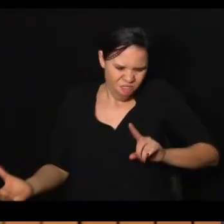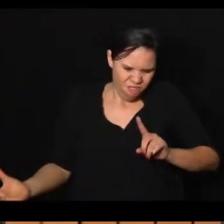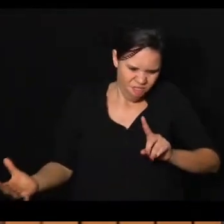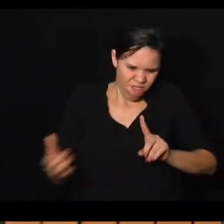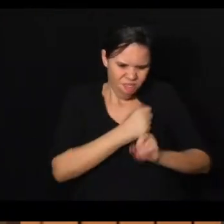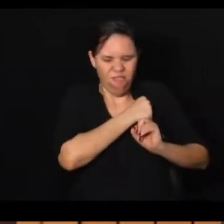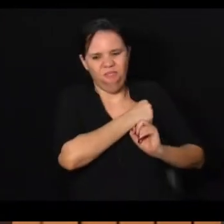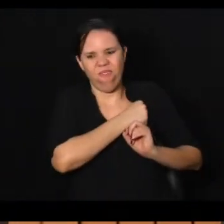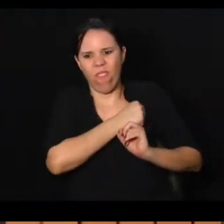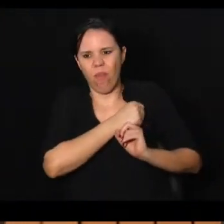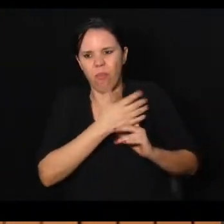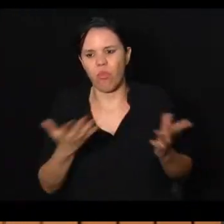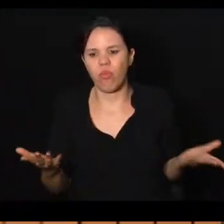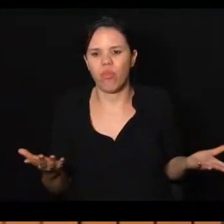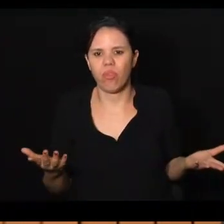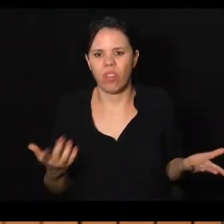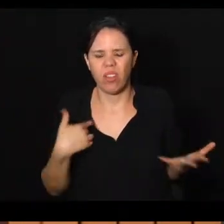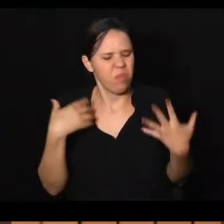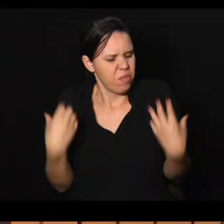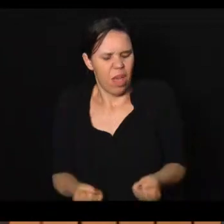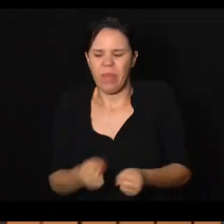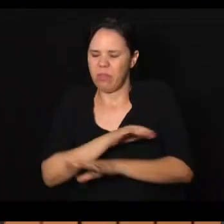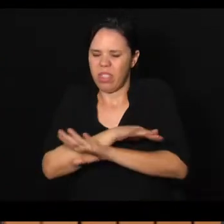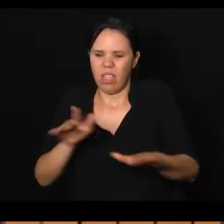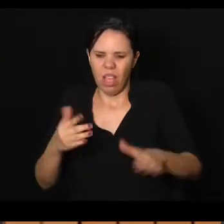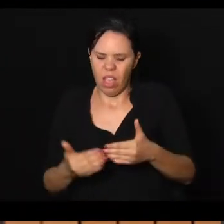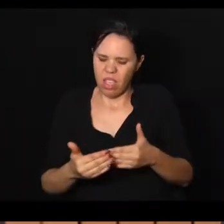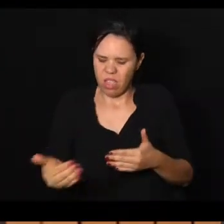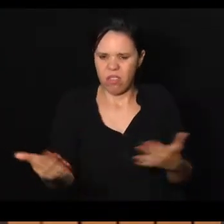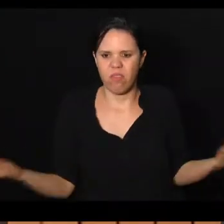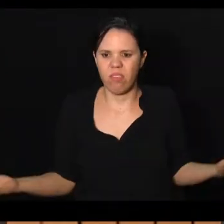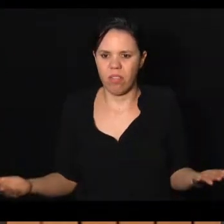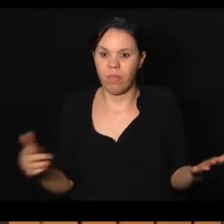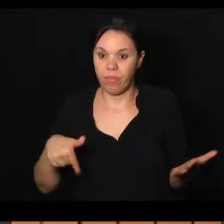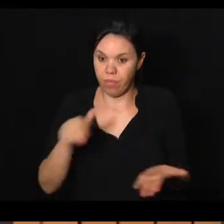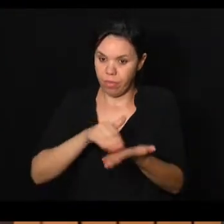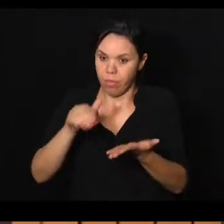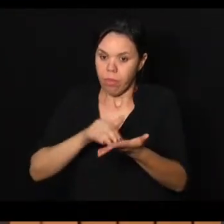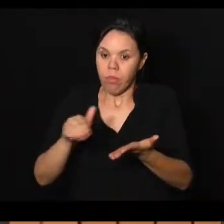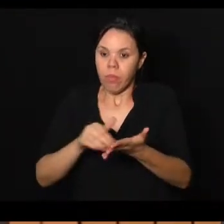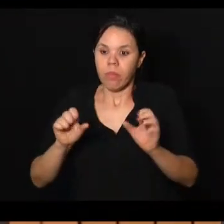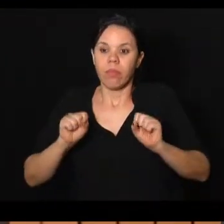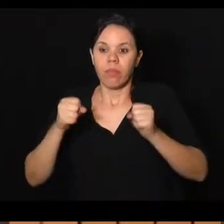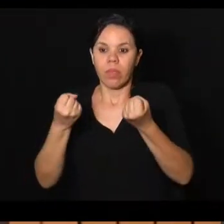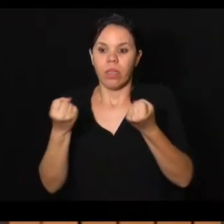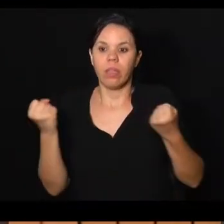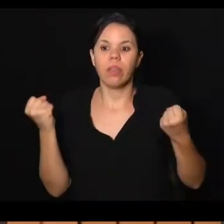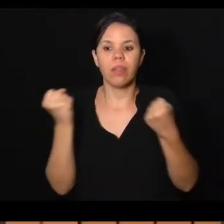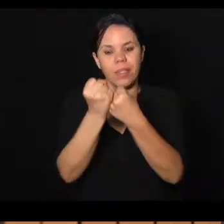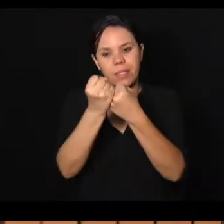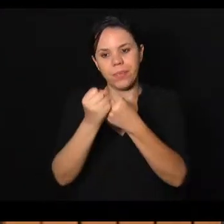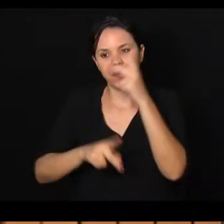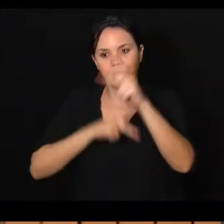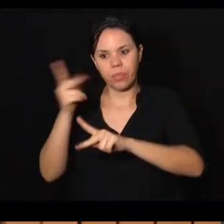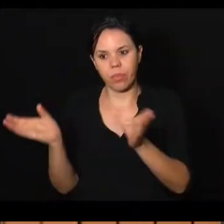pleno 2019. E essa secretaria veio para fortalecer esses povos que